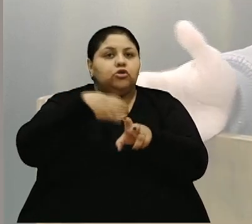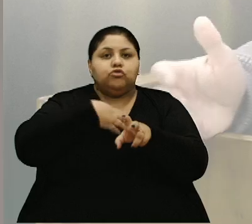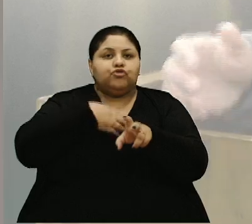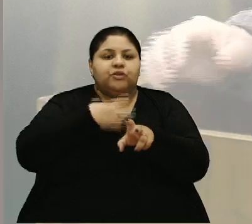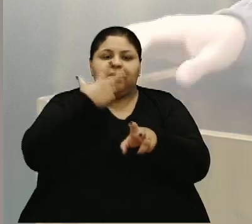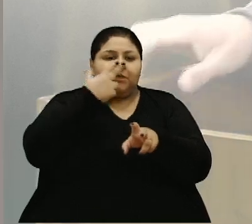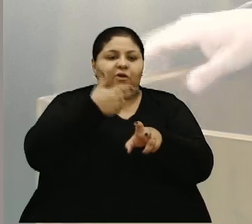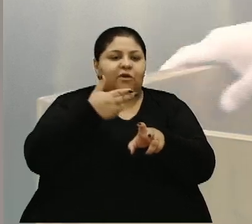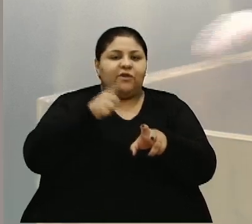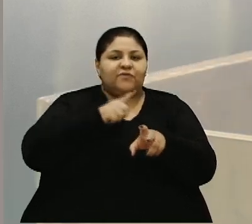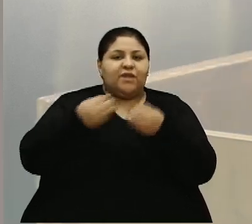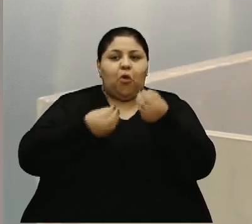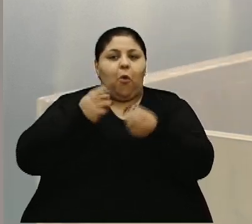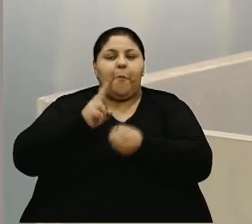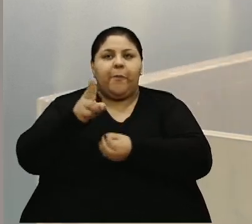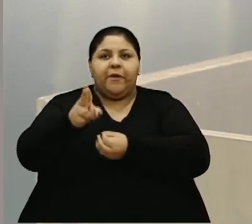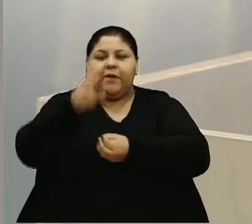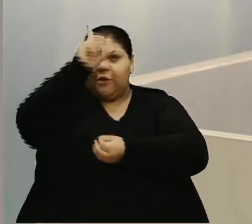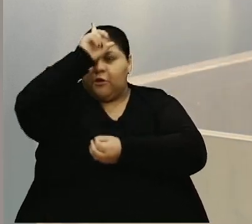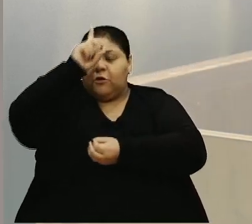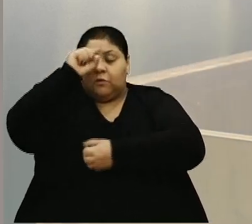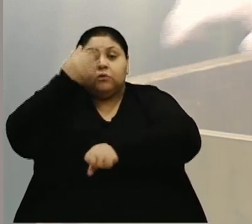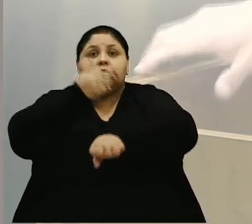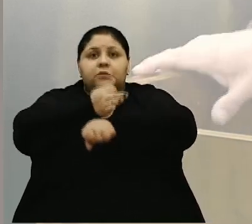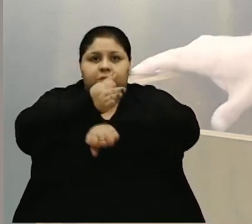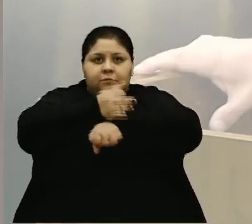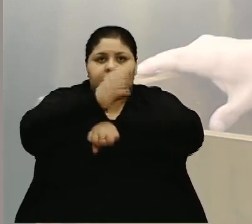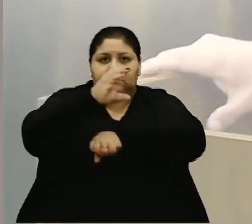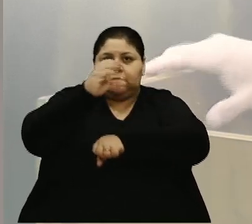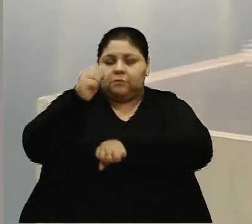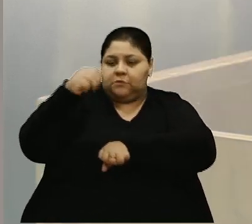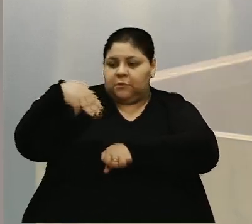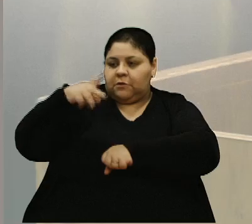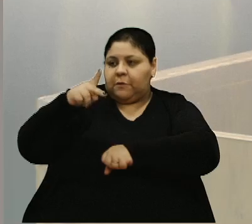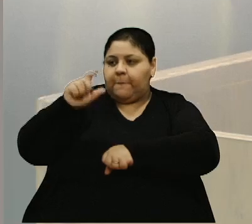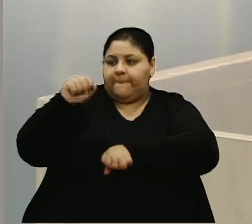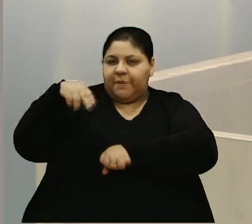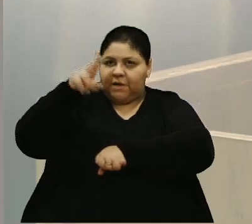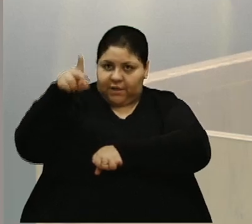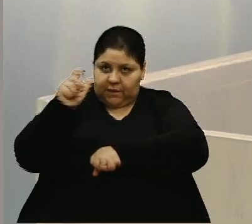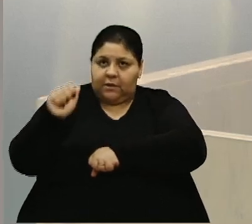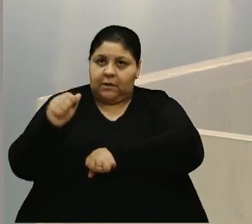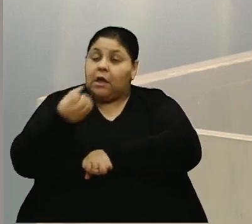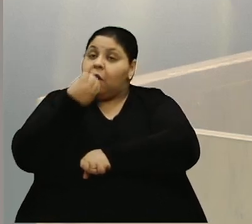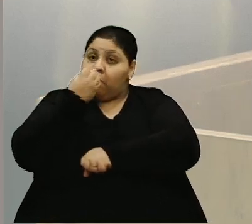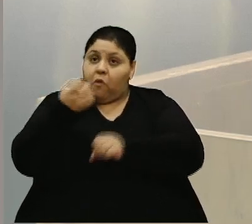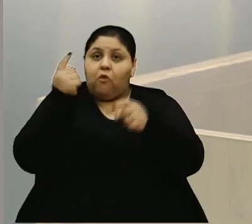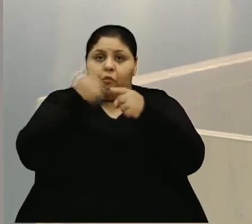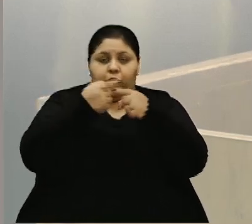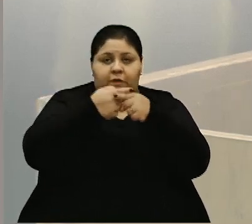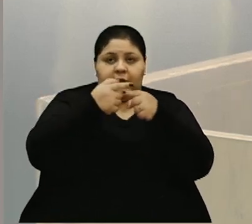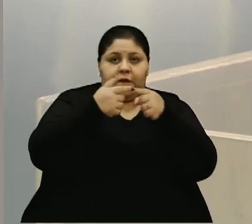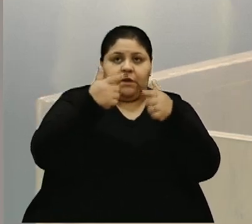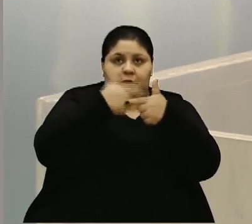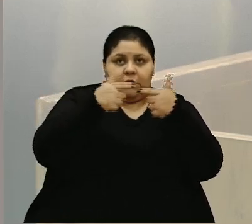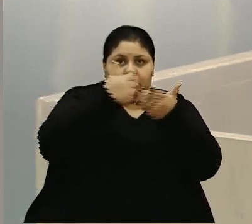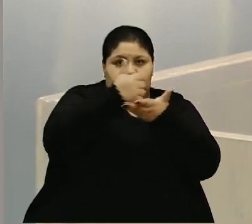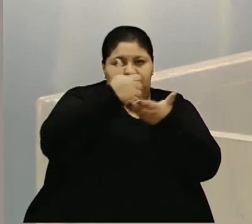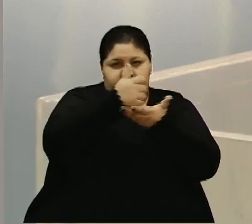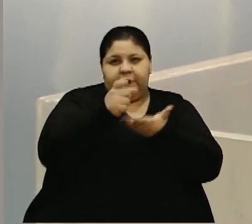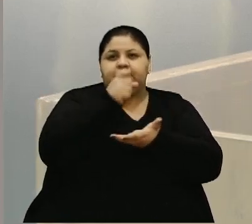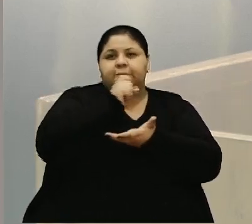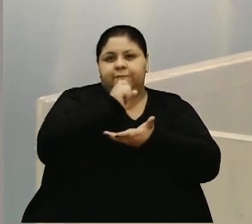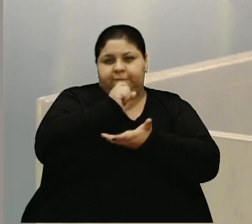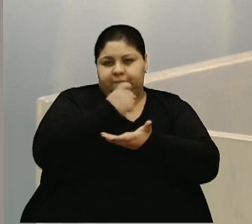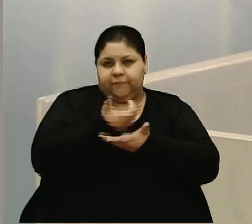para continuar. O hospital de campanha é uma das soluções, por quê? Porque esses casos básicos, agora que é inverno, que